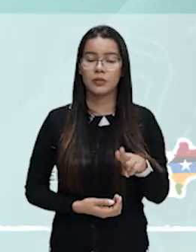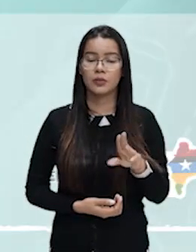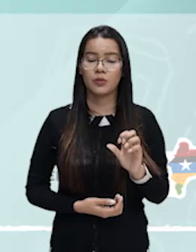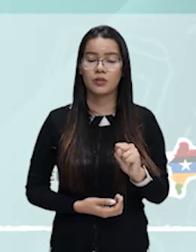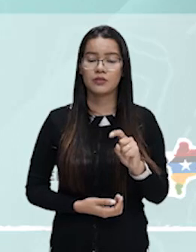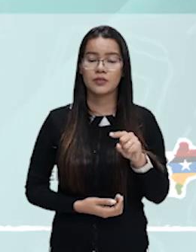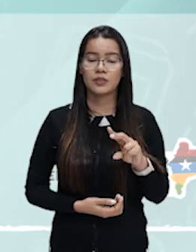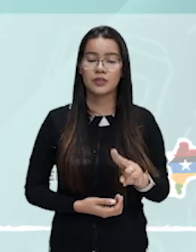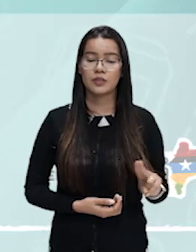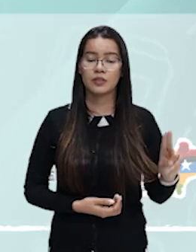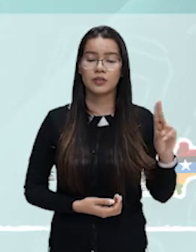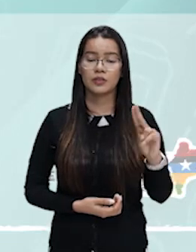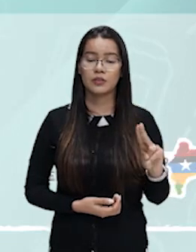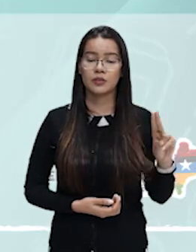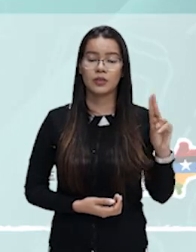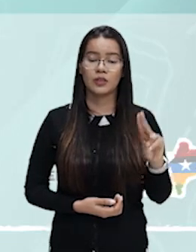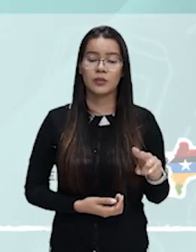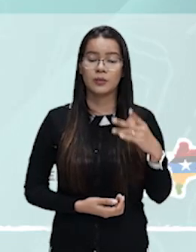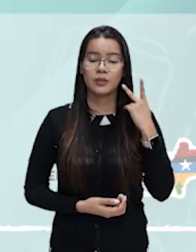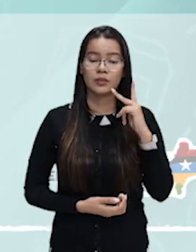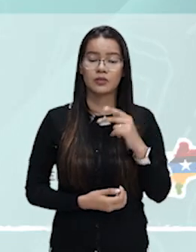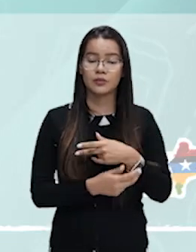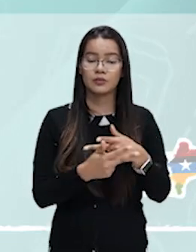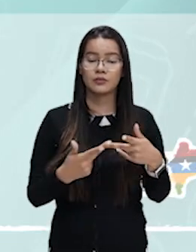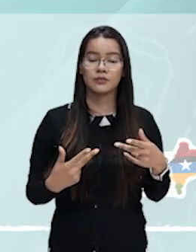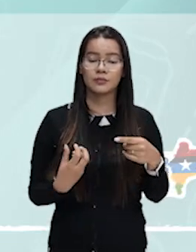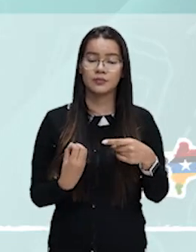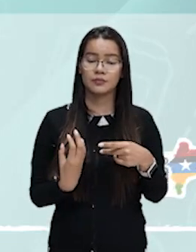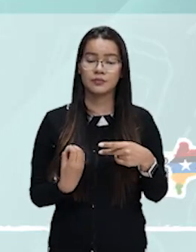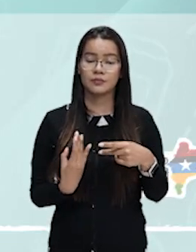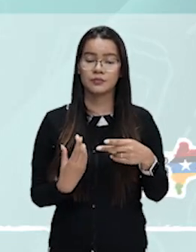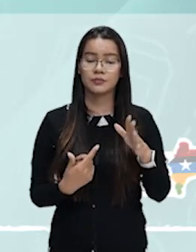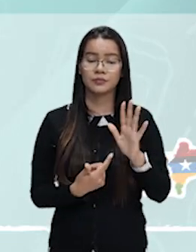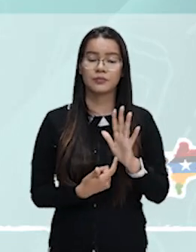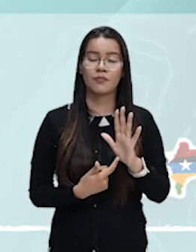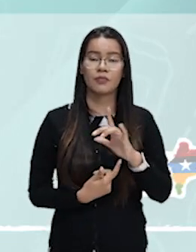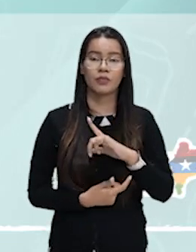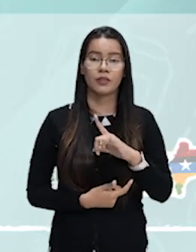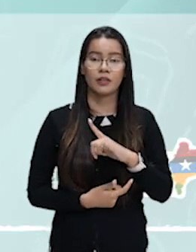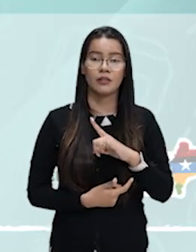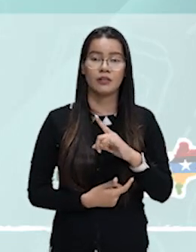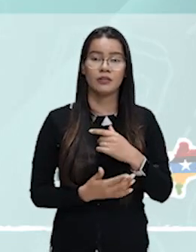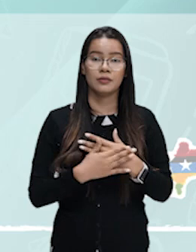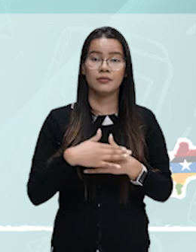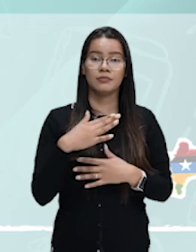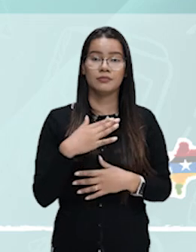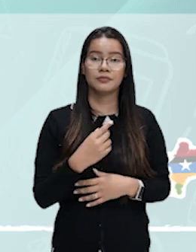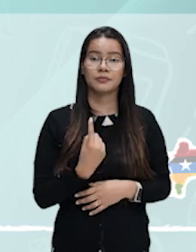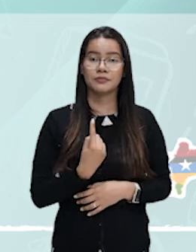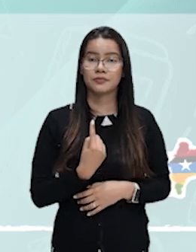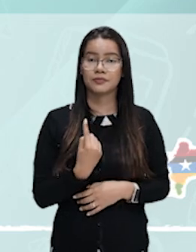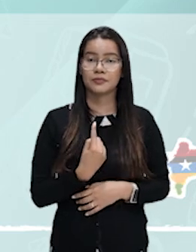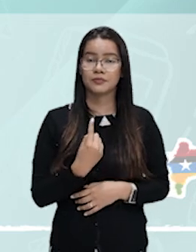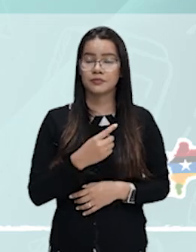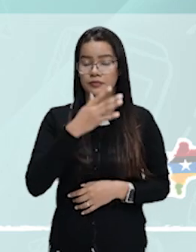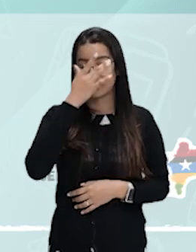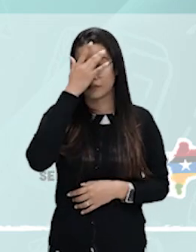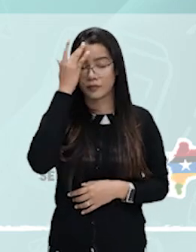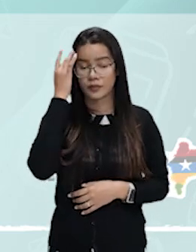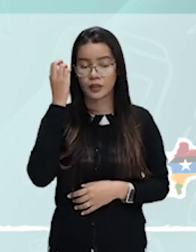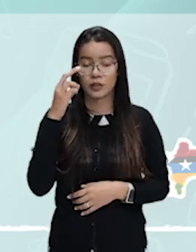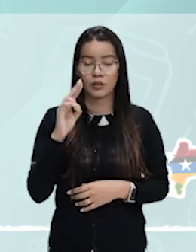no plural, tá? Fazendo a combinação. Indica a existência de mais de uma